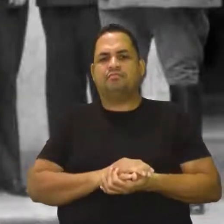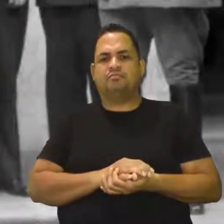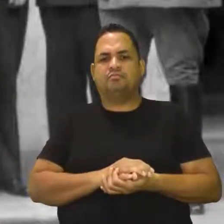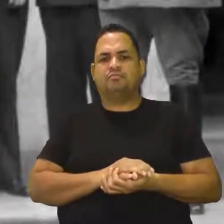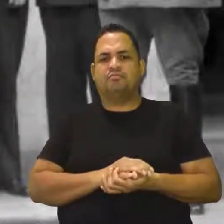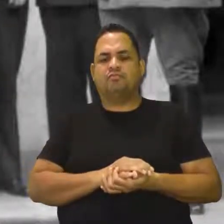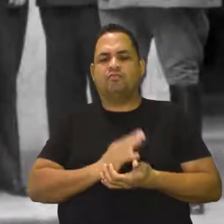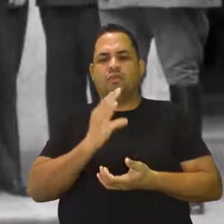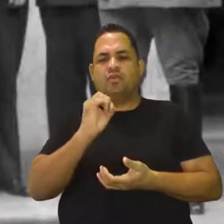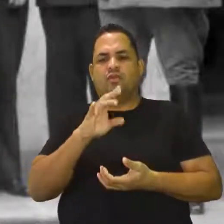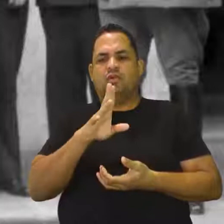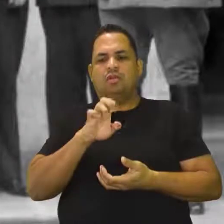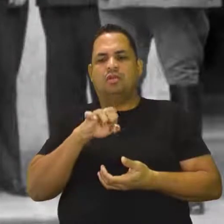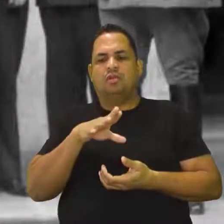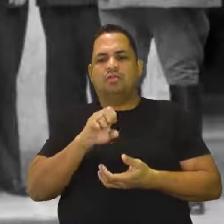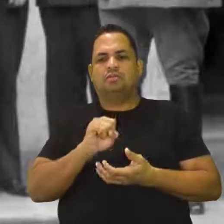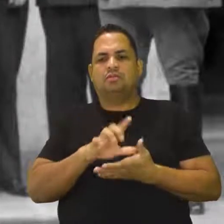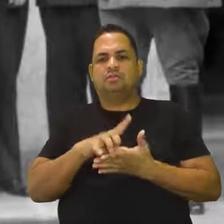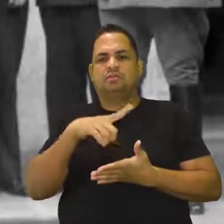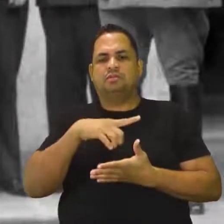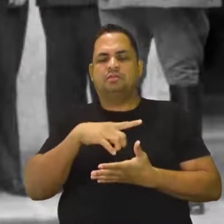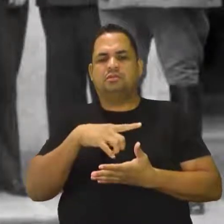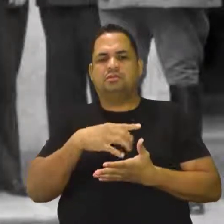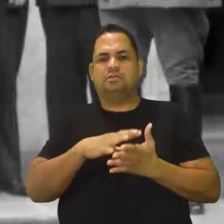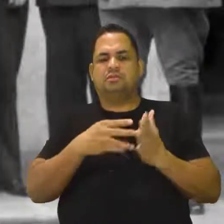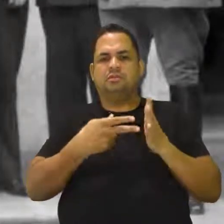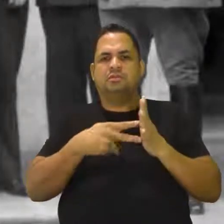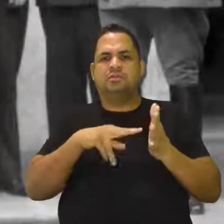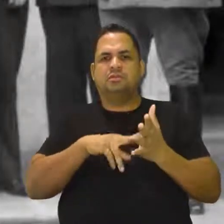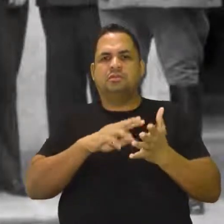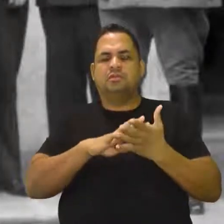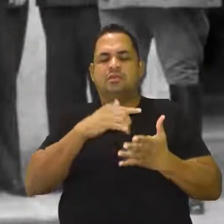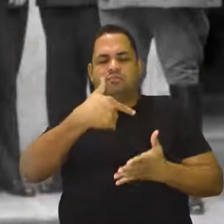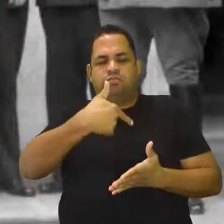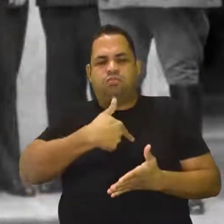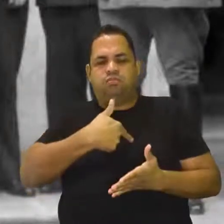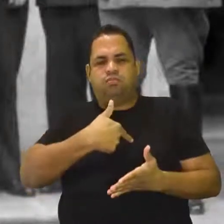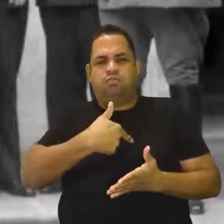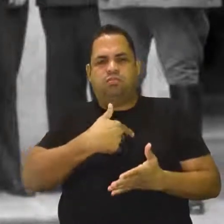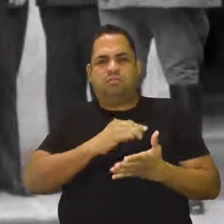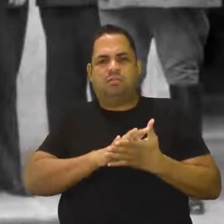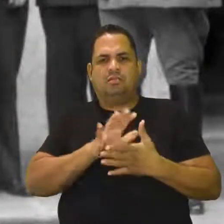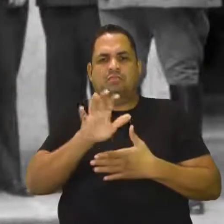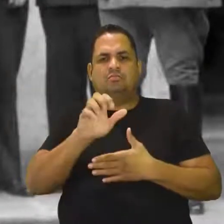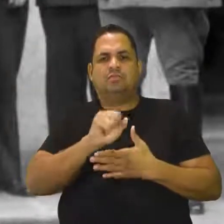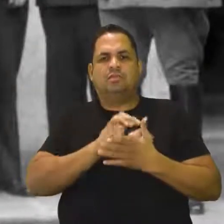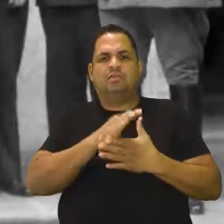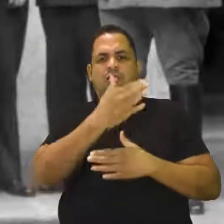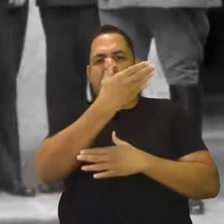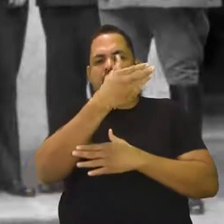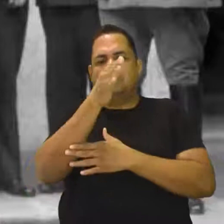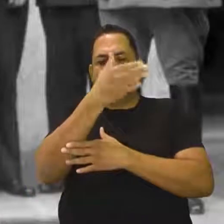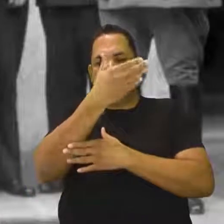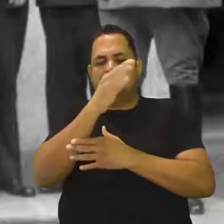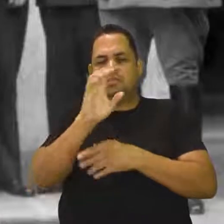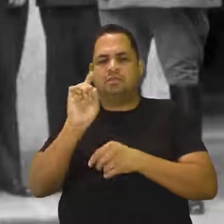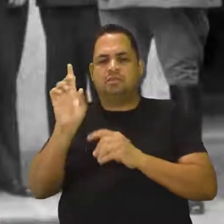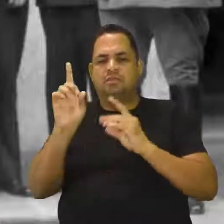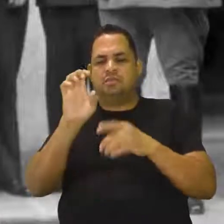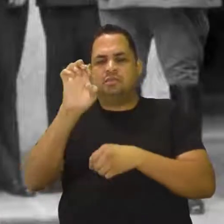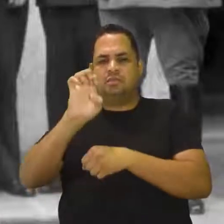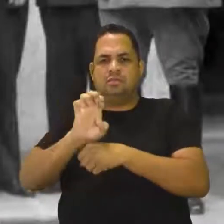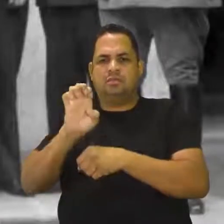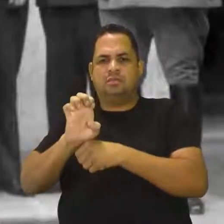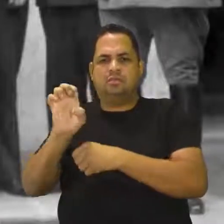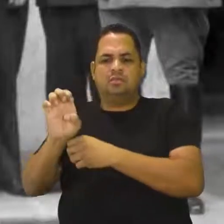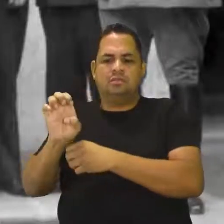dos coronéis. Tem uma simbologia que é do governo Getúlio Vargas, que ele pega as bandeiras estaduais, que é